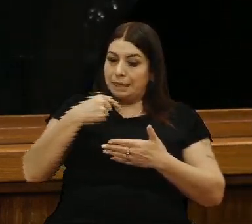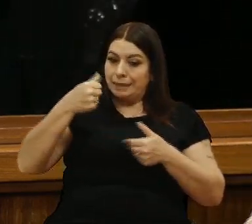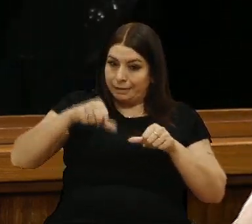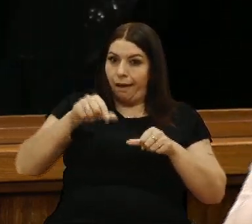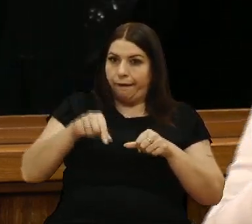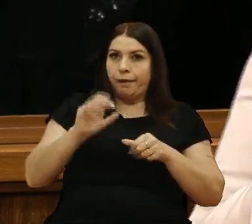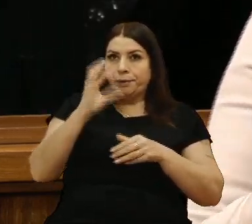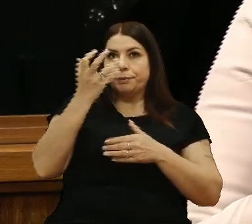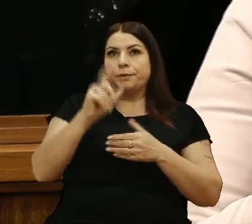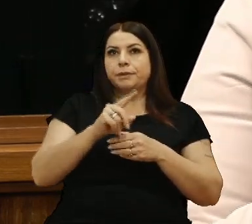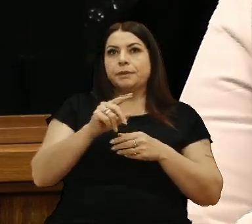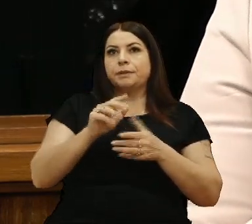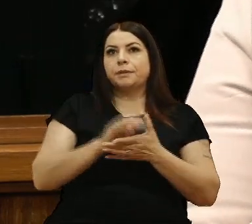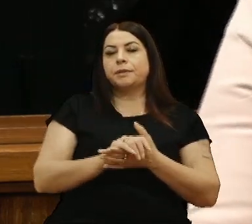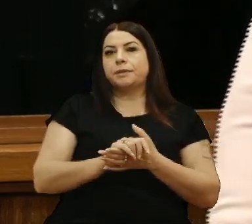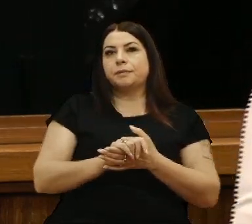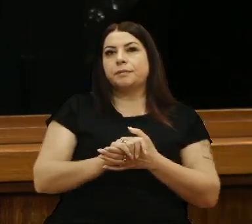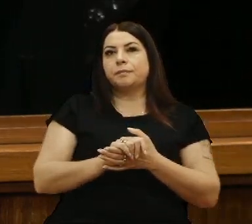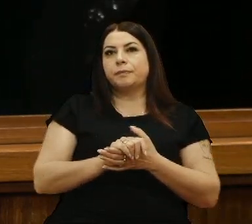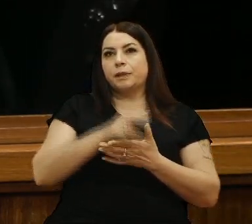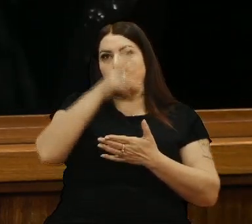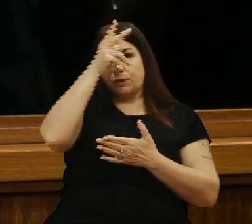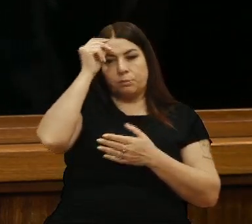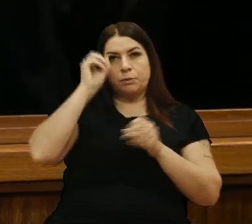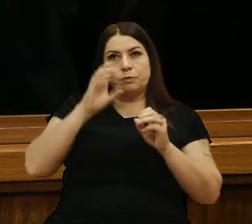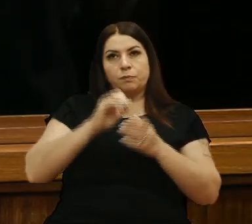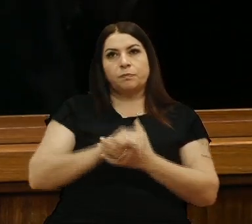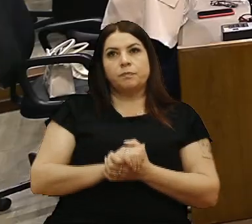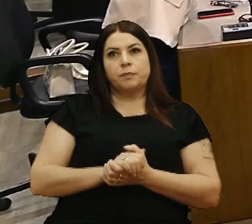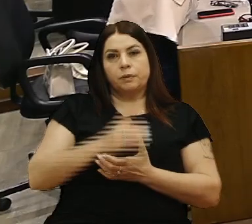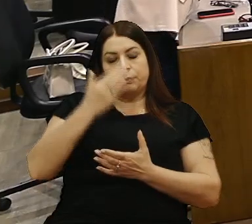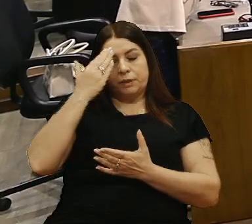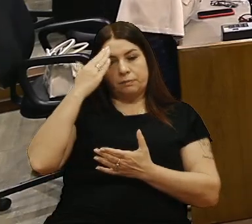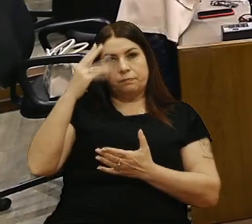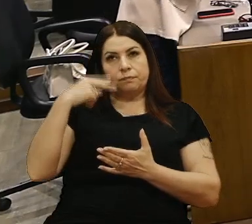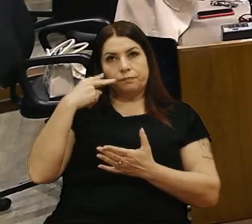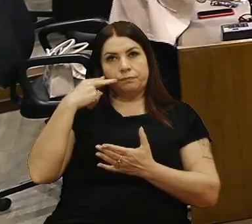acontecendo na rede municipal de educação. Obrigado, vereadora. A vereadora Estela